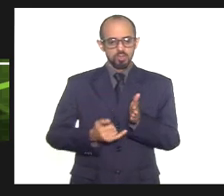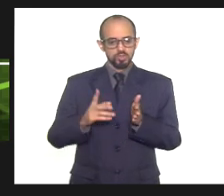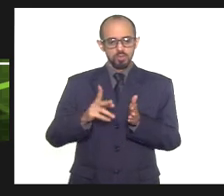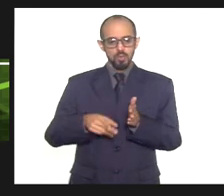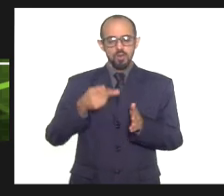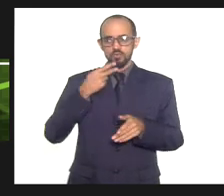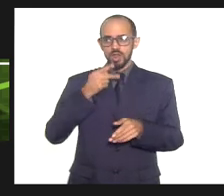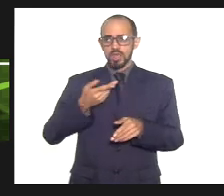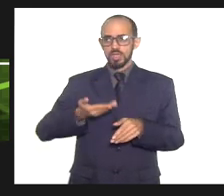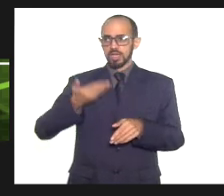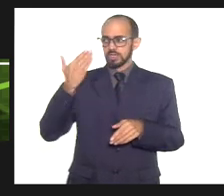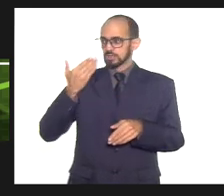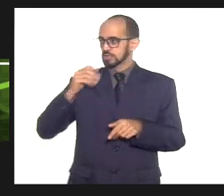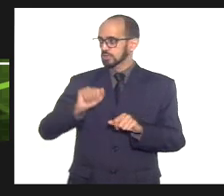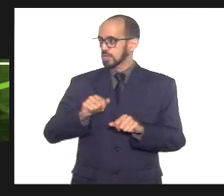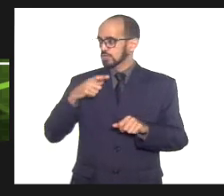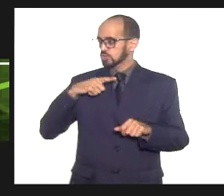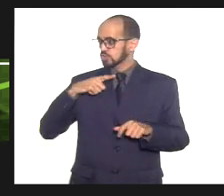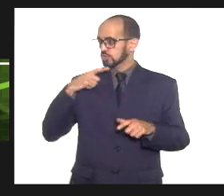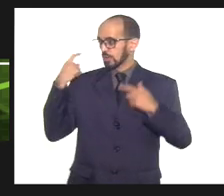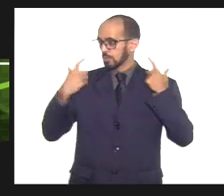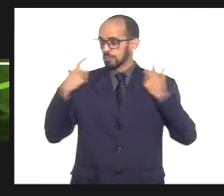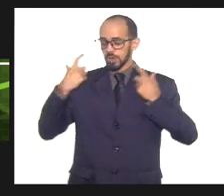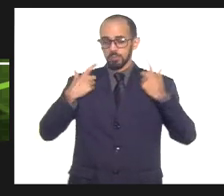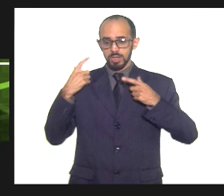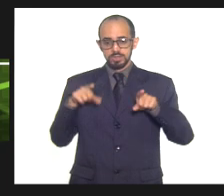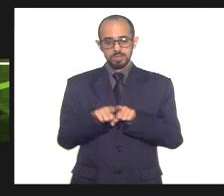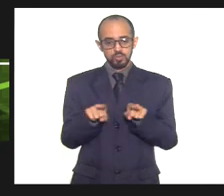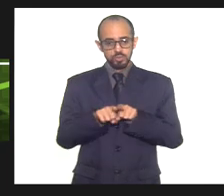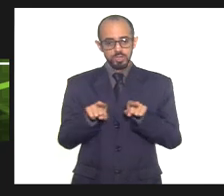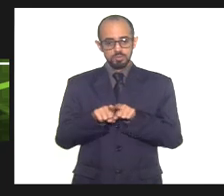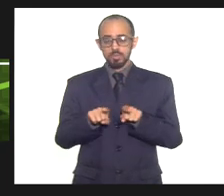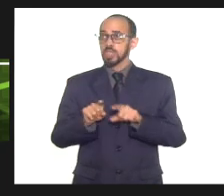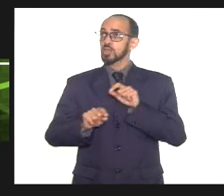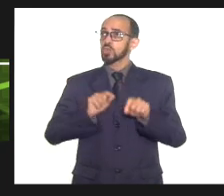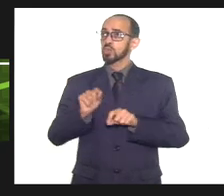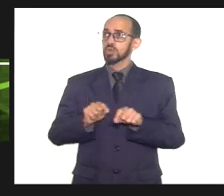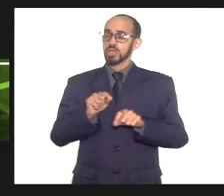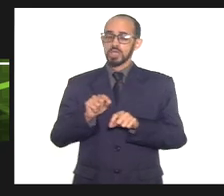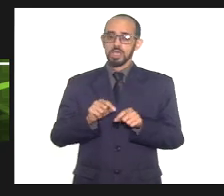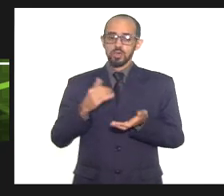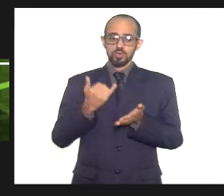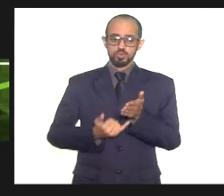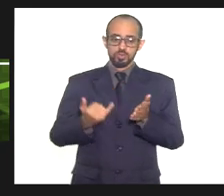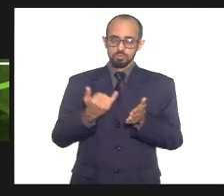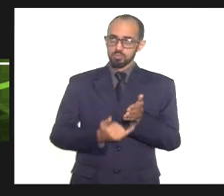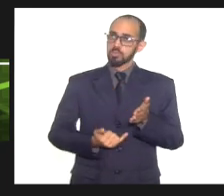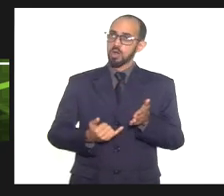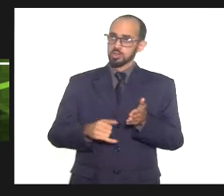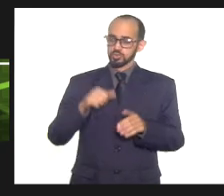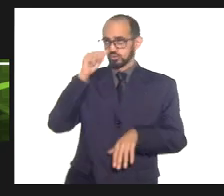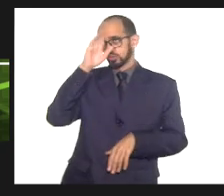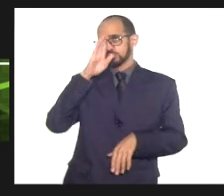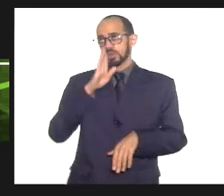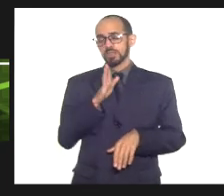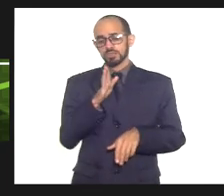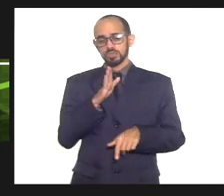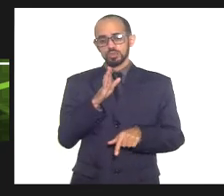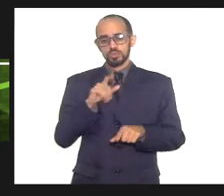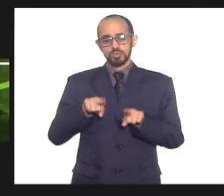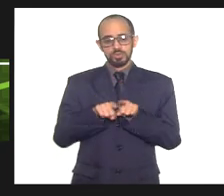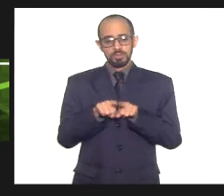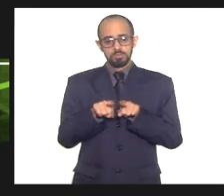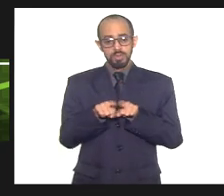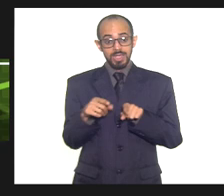Nesse sentido, temos uma preocupação com essa parte, né, da tributação brasileira, e daí a importância de se